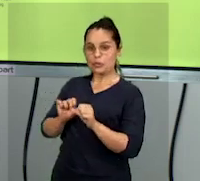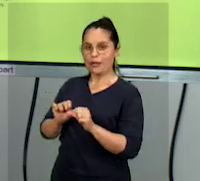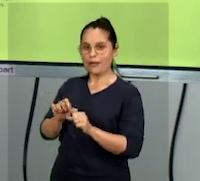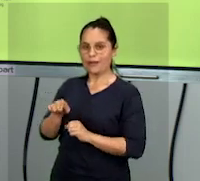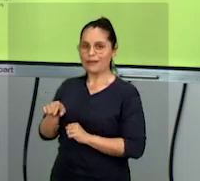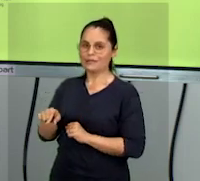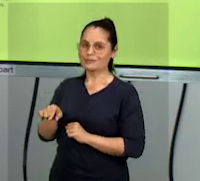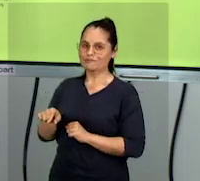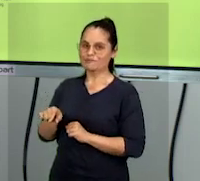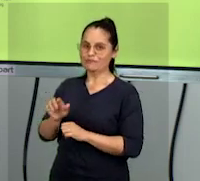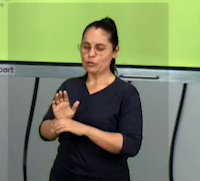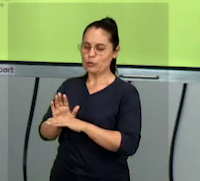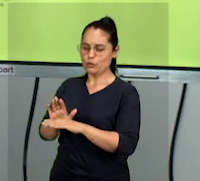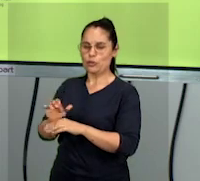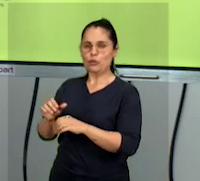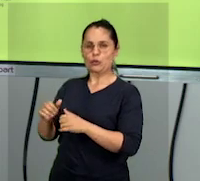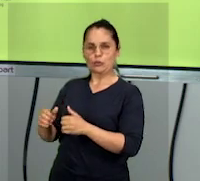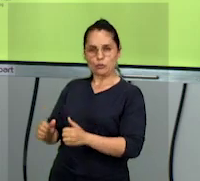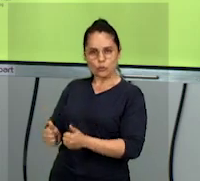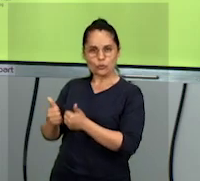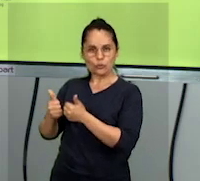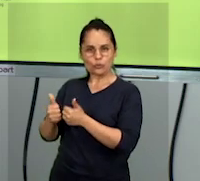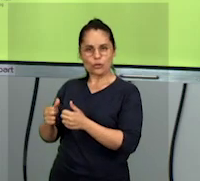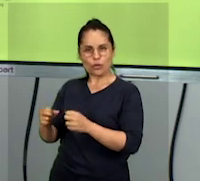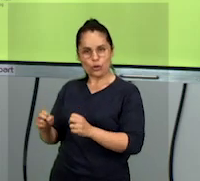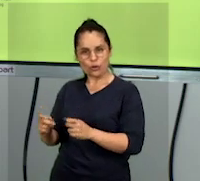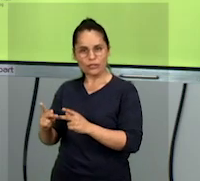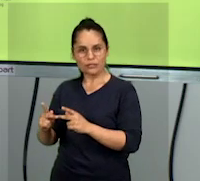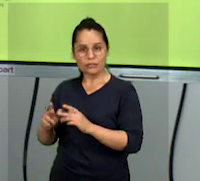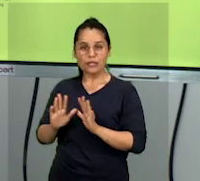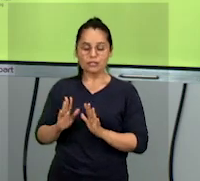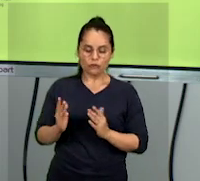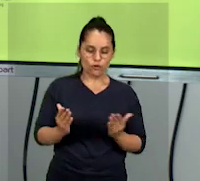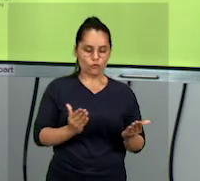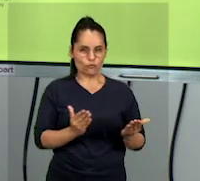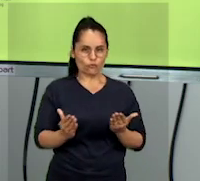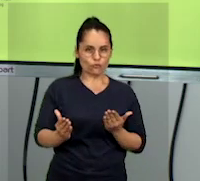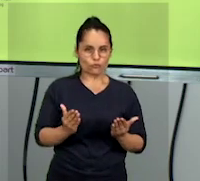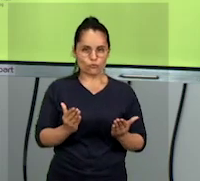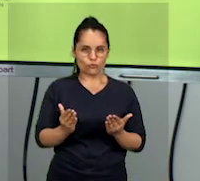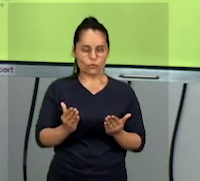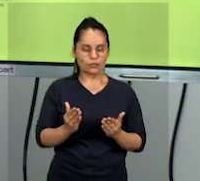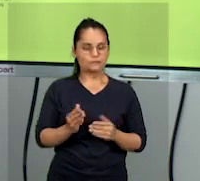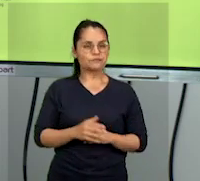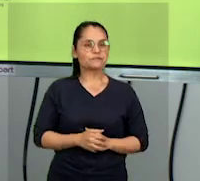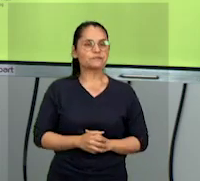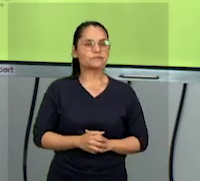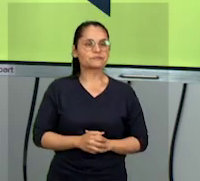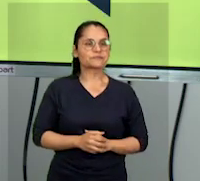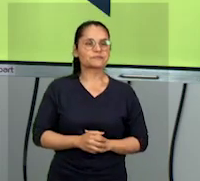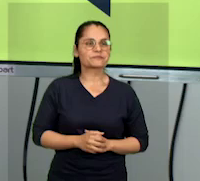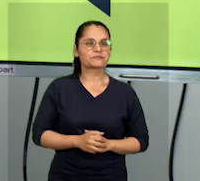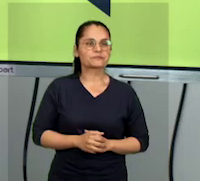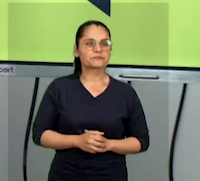liberal. Então, esse jogo político foi feito durante todo o seu governo.